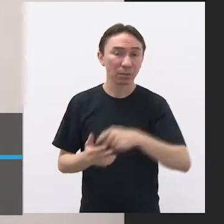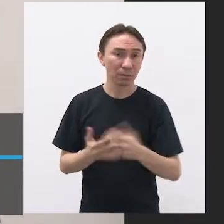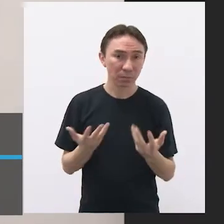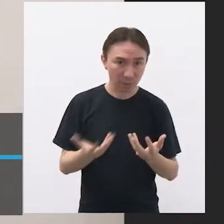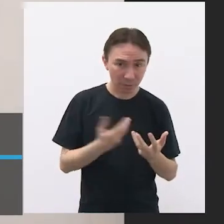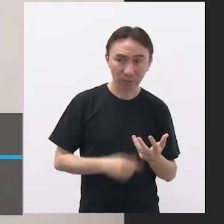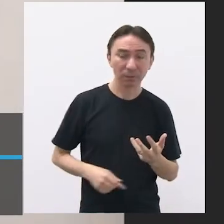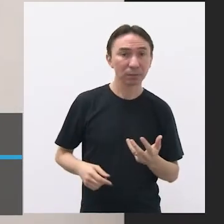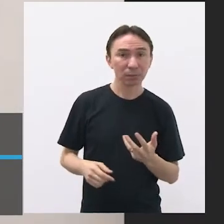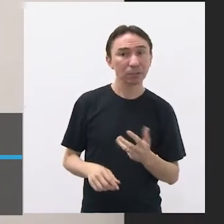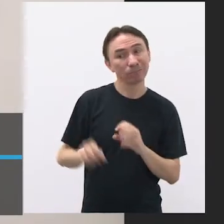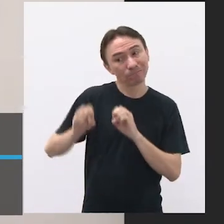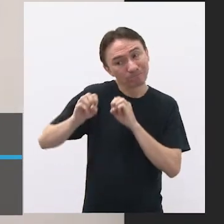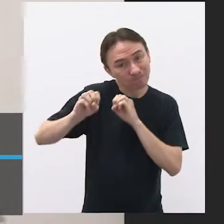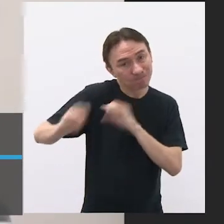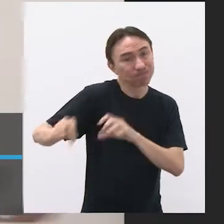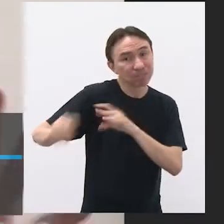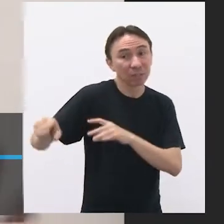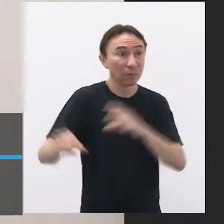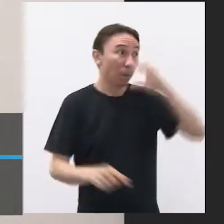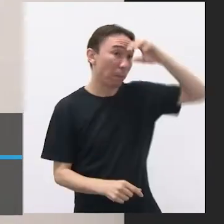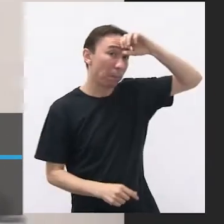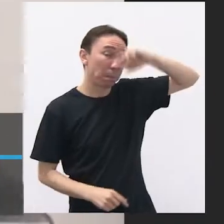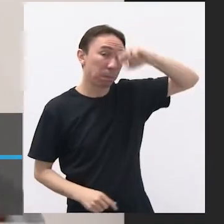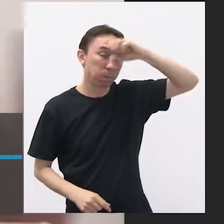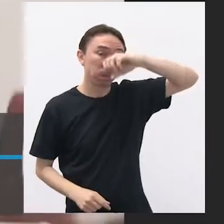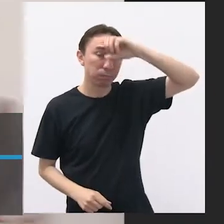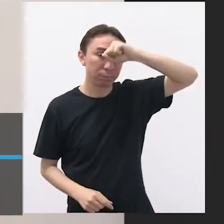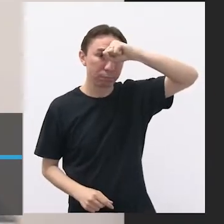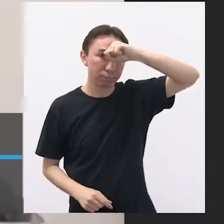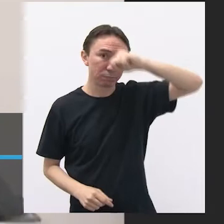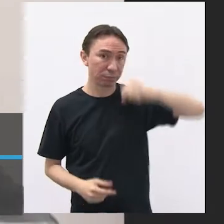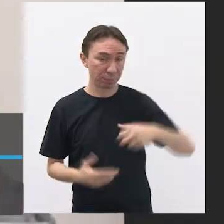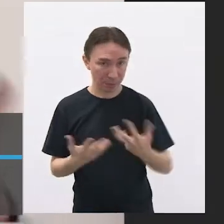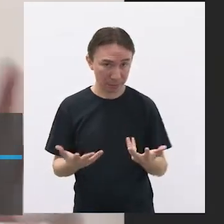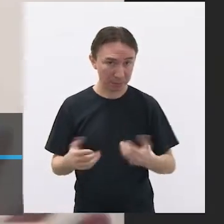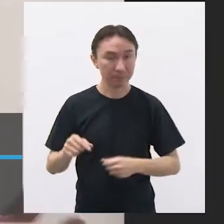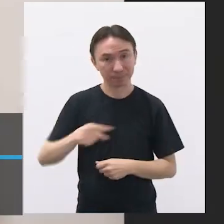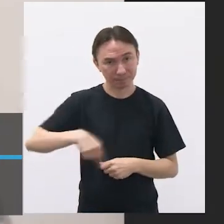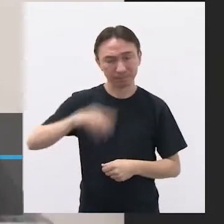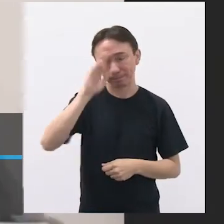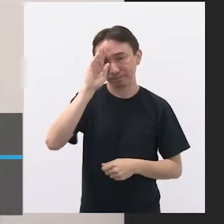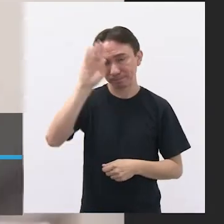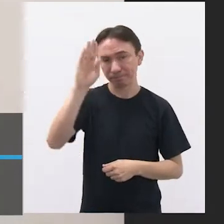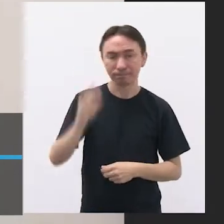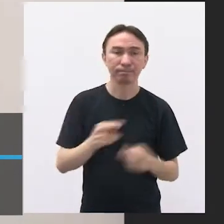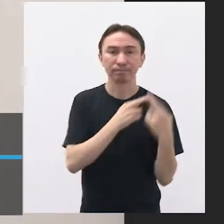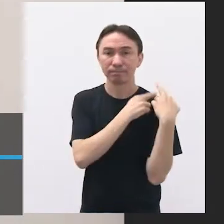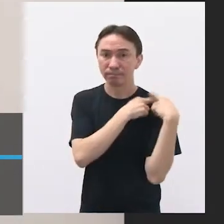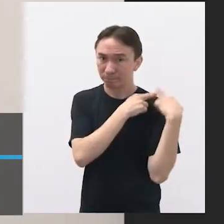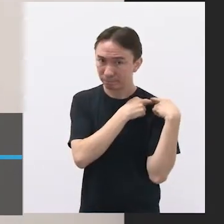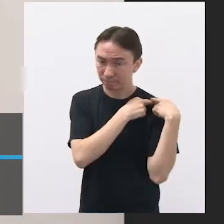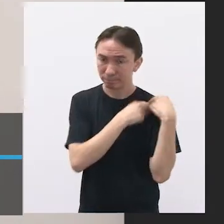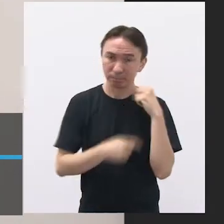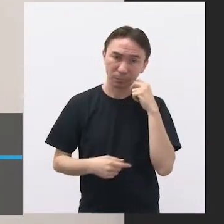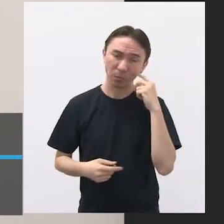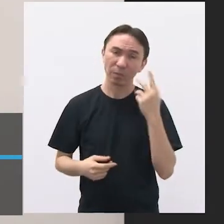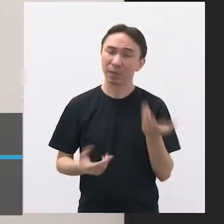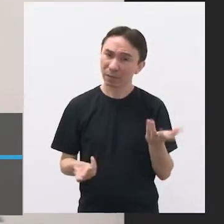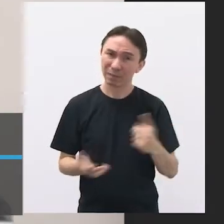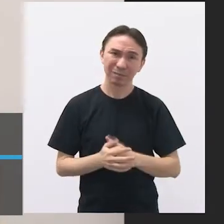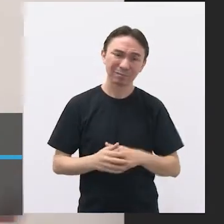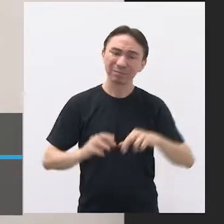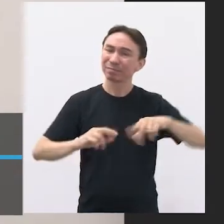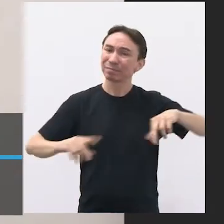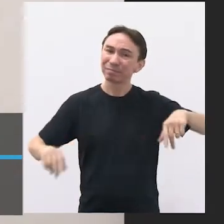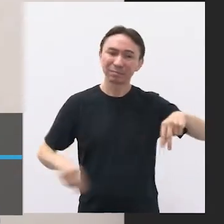aprendizagem, né? E aí lá a gente tem algumas definições, o Mário trouxe algumas, né? De maneira geral. E aí, pensando nas questões de gênero,